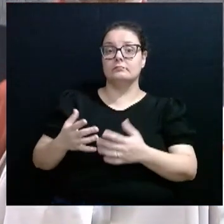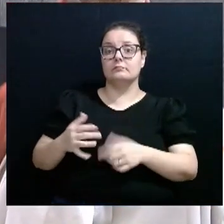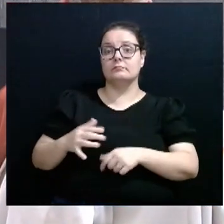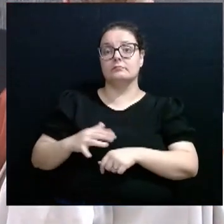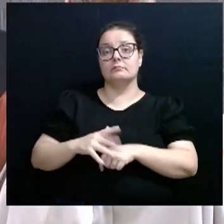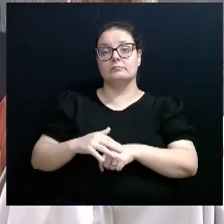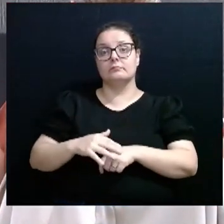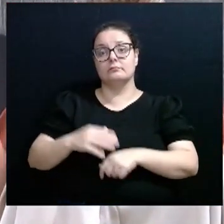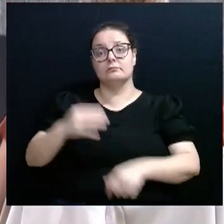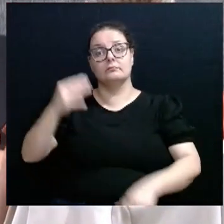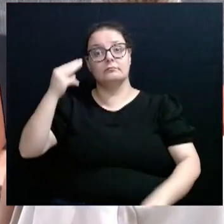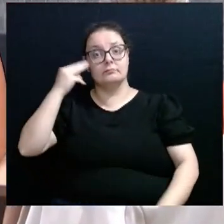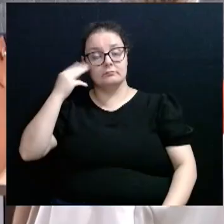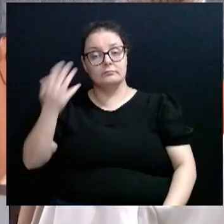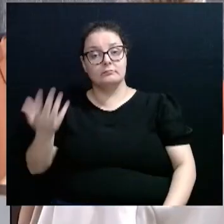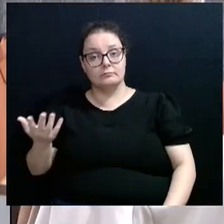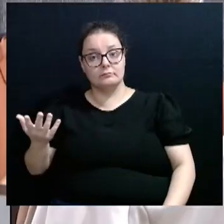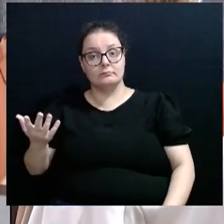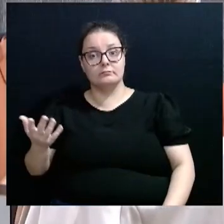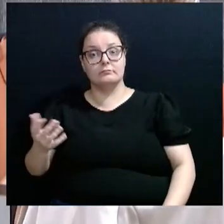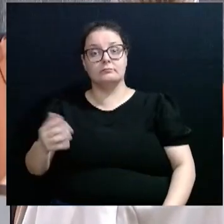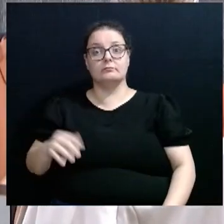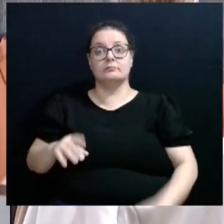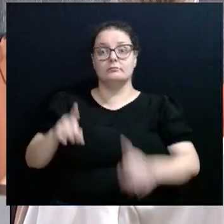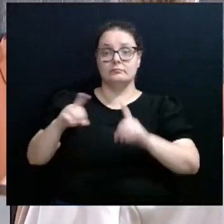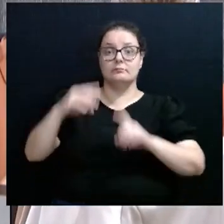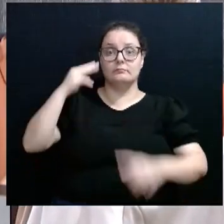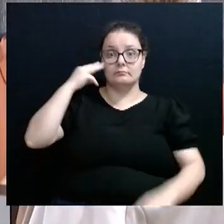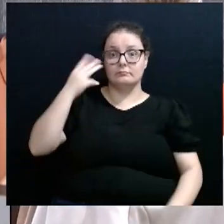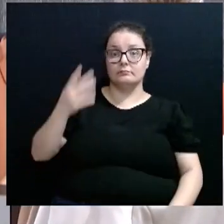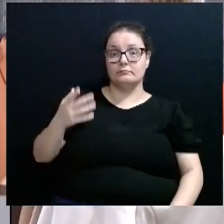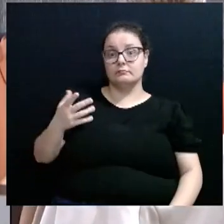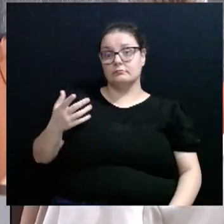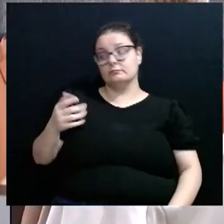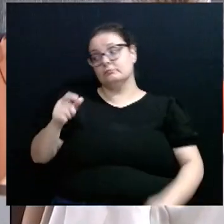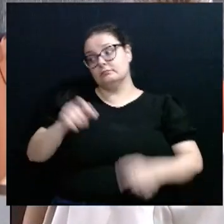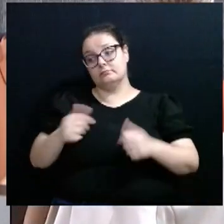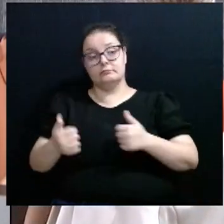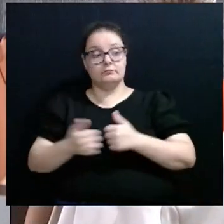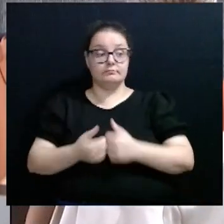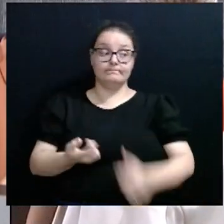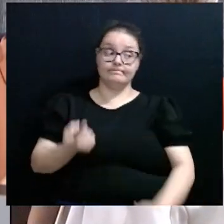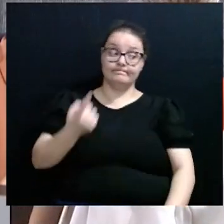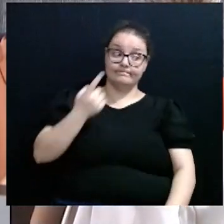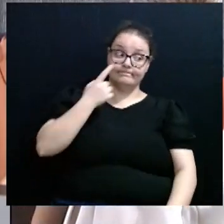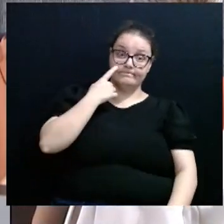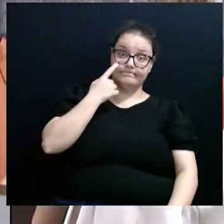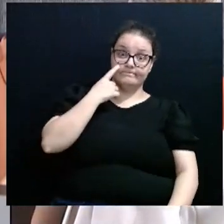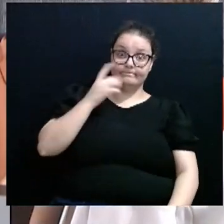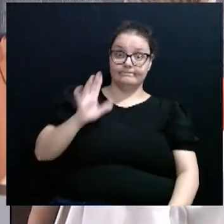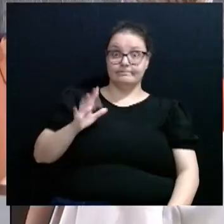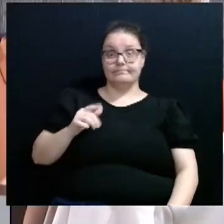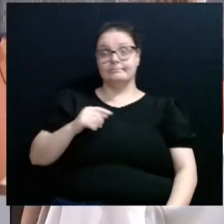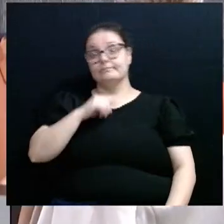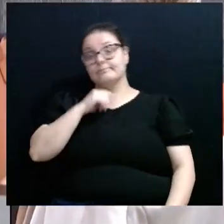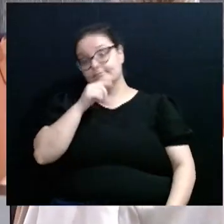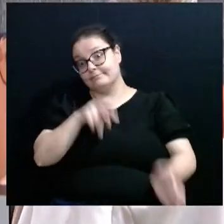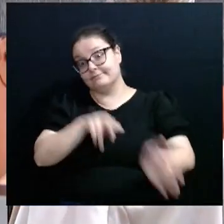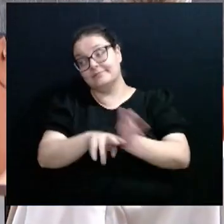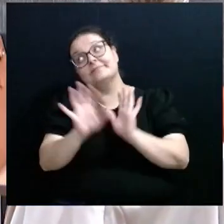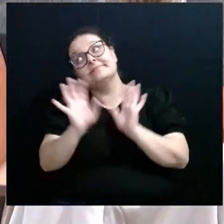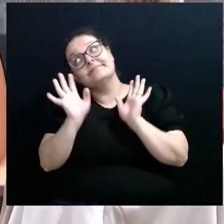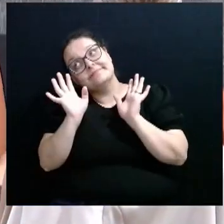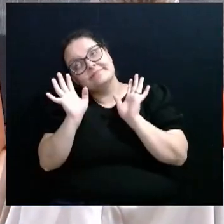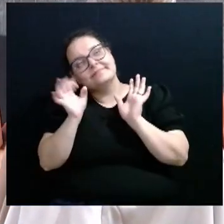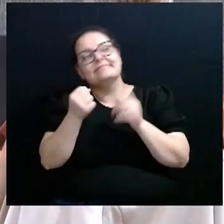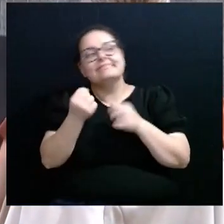das crianças ou os próprios pacientes adultos falam, olha, ninguém diagnosticado, mas que tem alguns, sempre